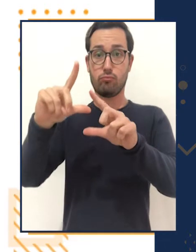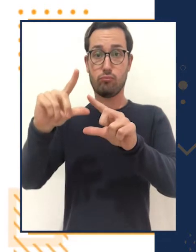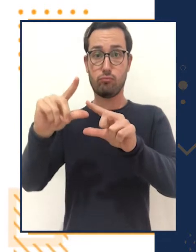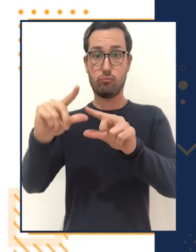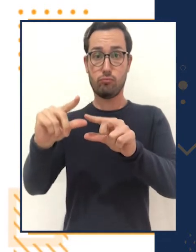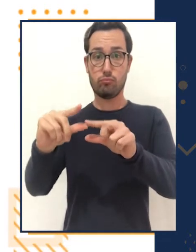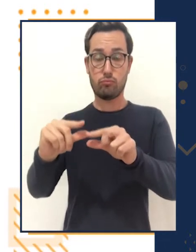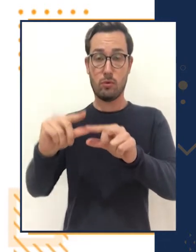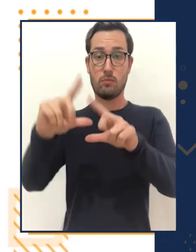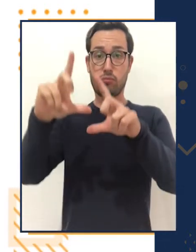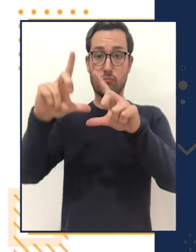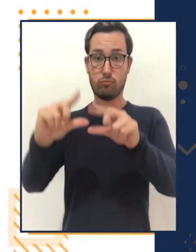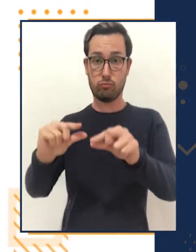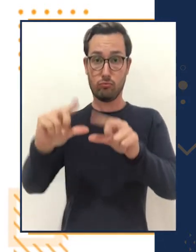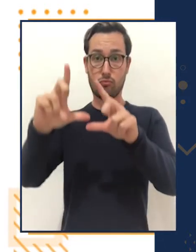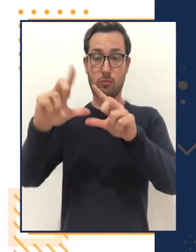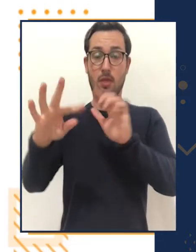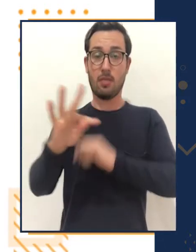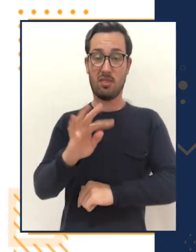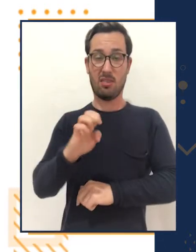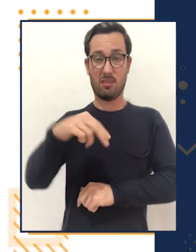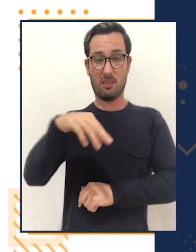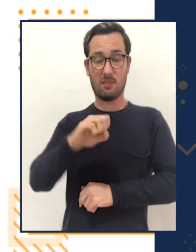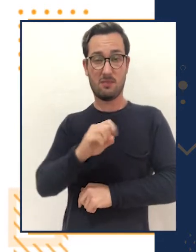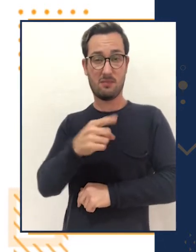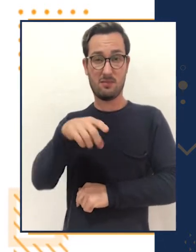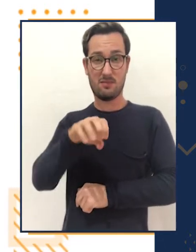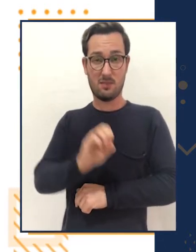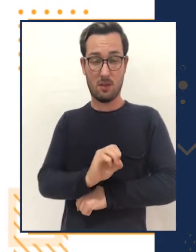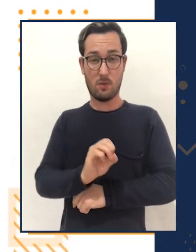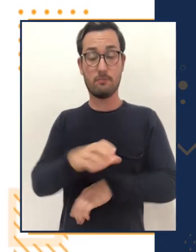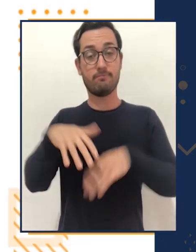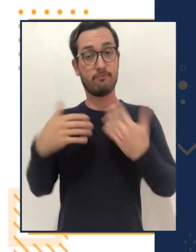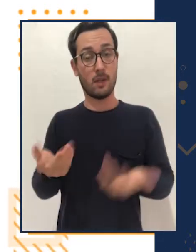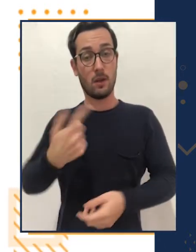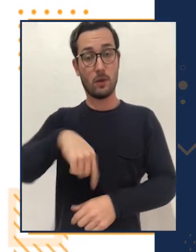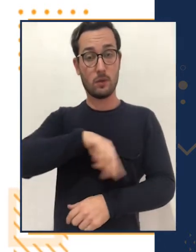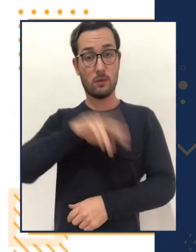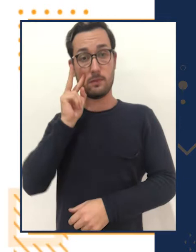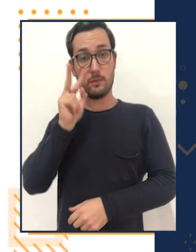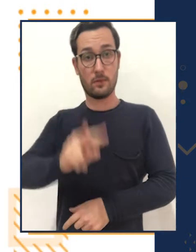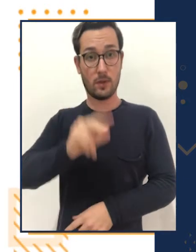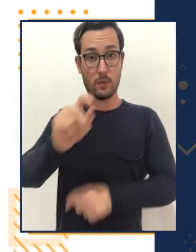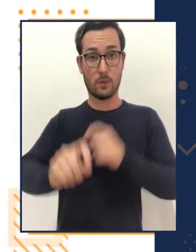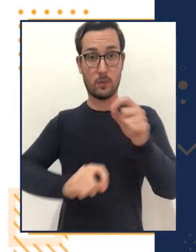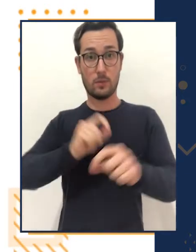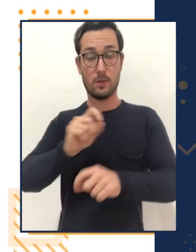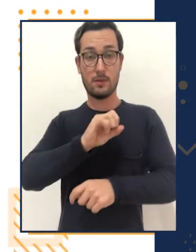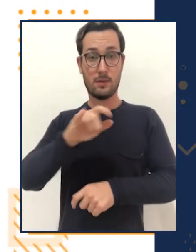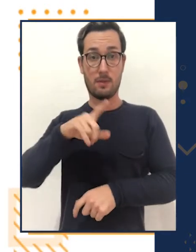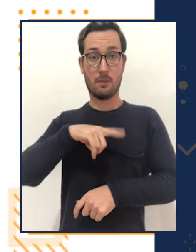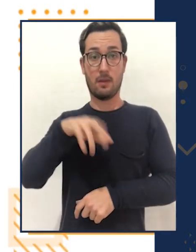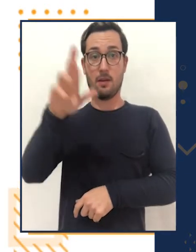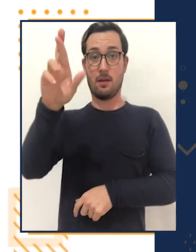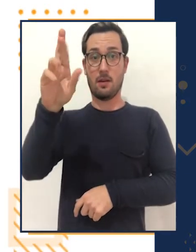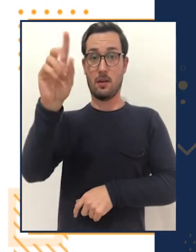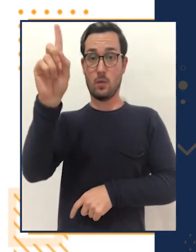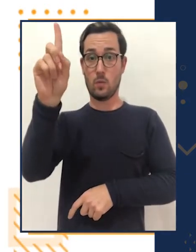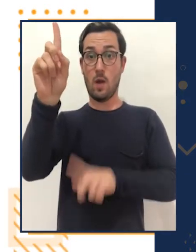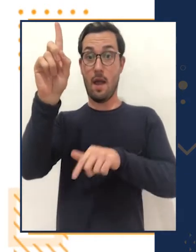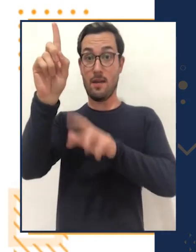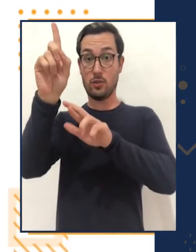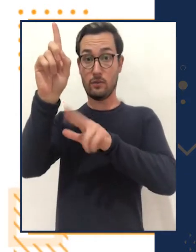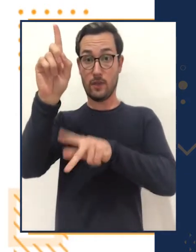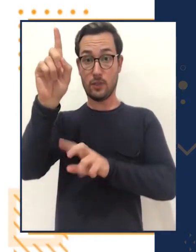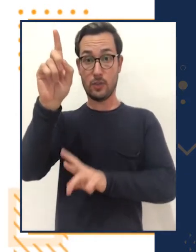diferentes, a gente tem uma queda de tensão diferente sobre cada uma dessas resistências. Então, a gente verifica